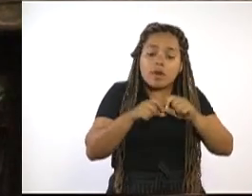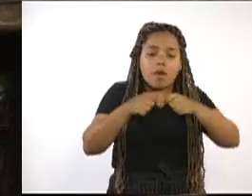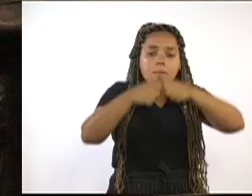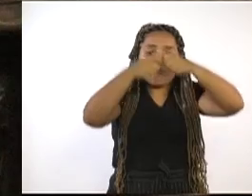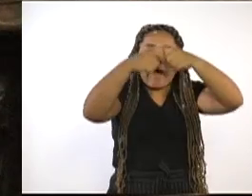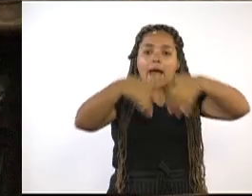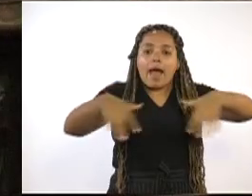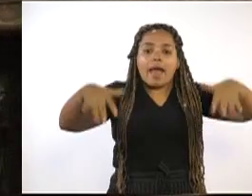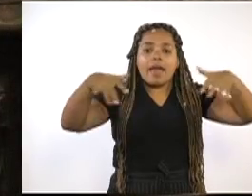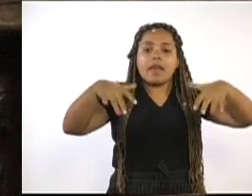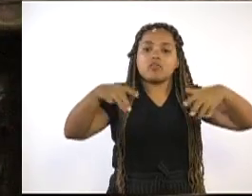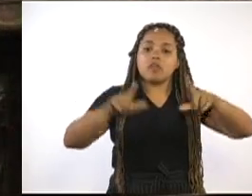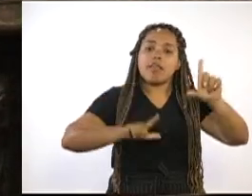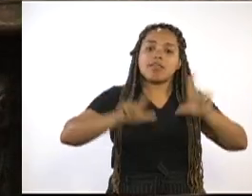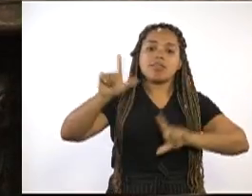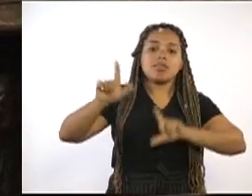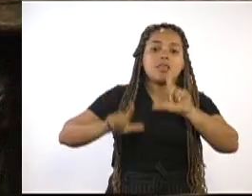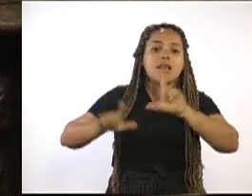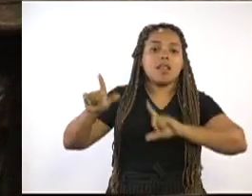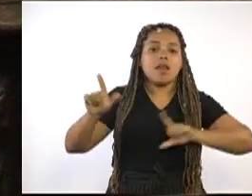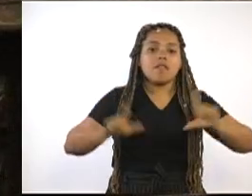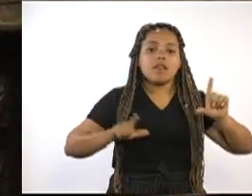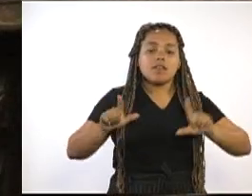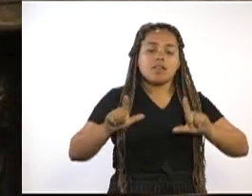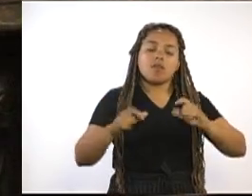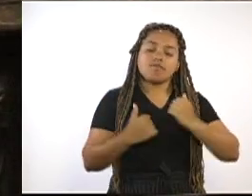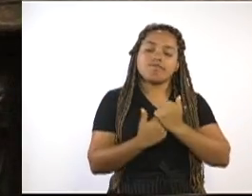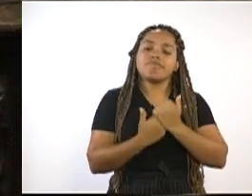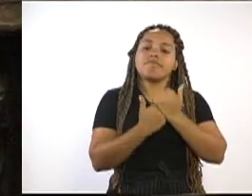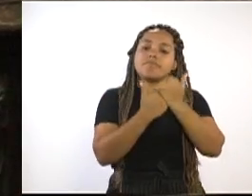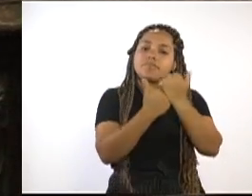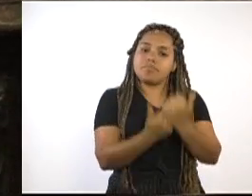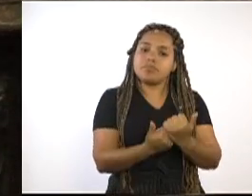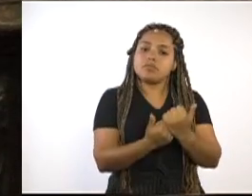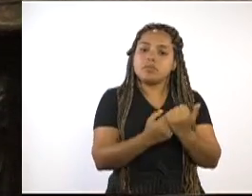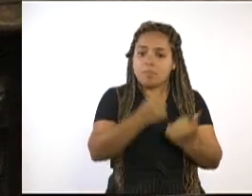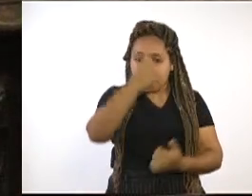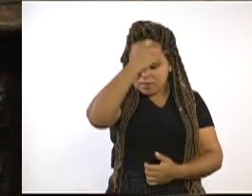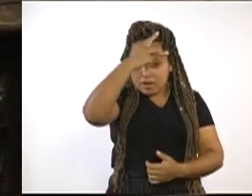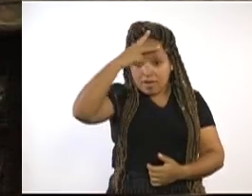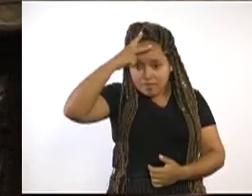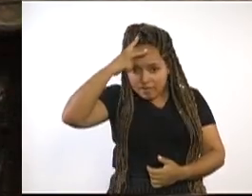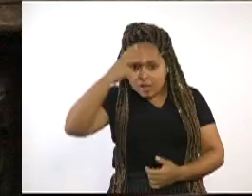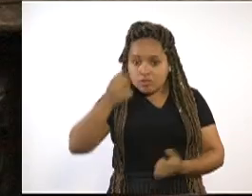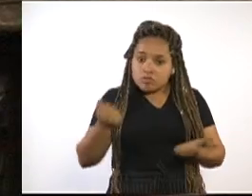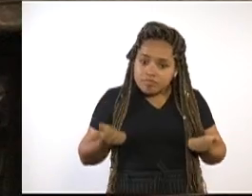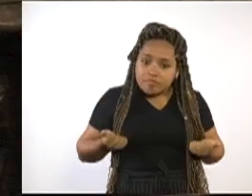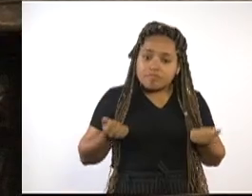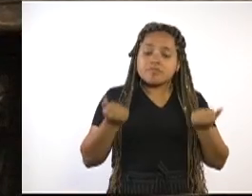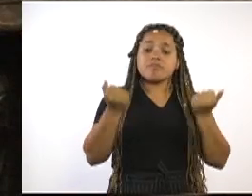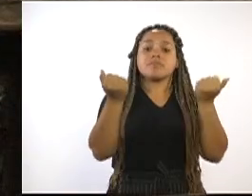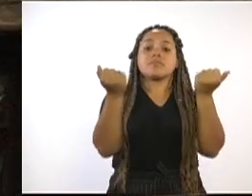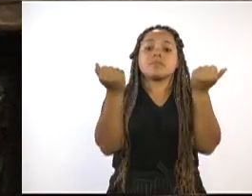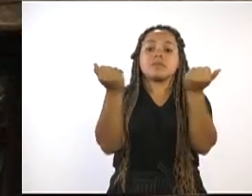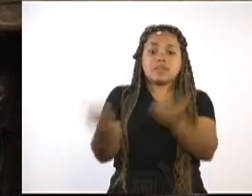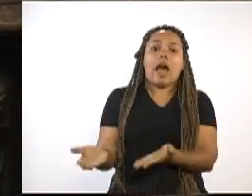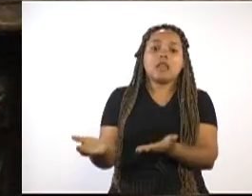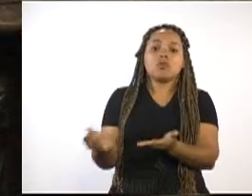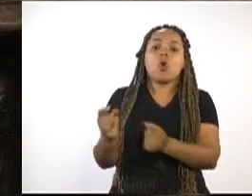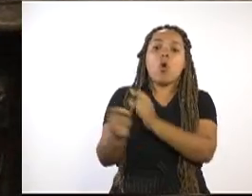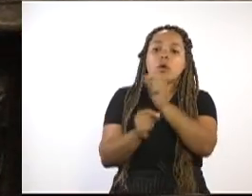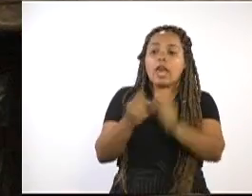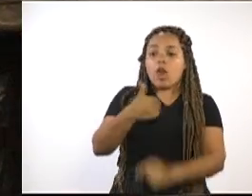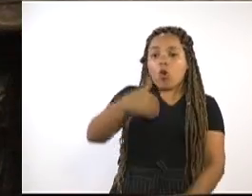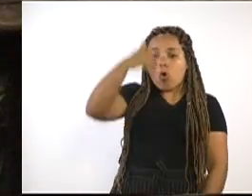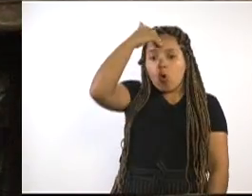de televisão, querem atribuir ao prefeito Marcelo Crivella toda a esculhambação